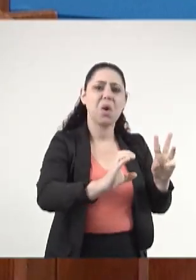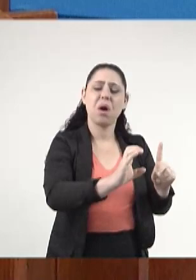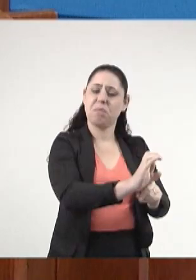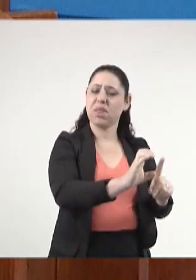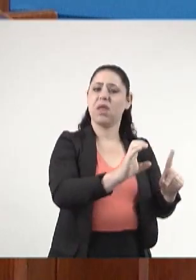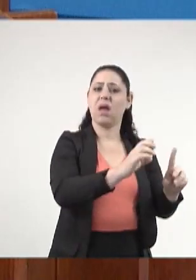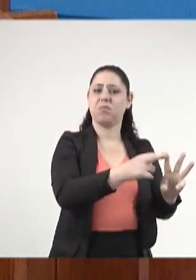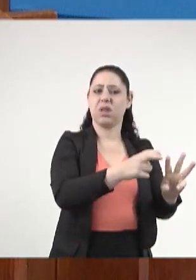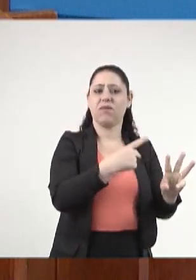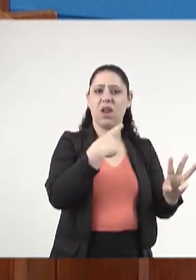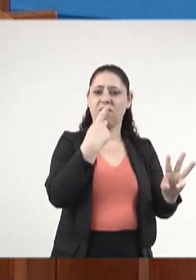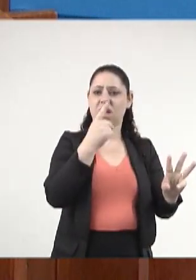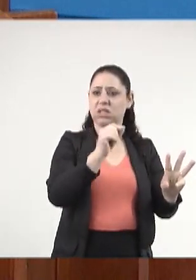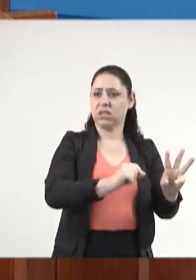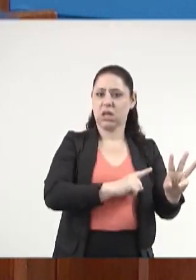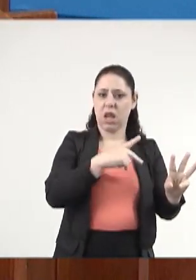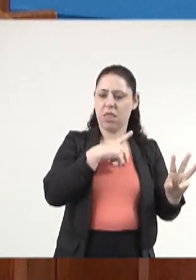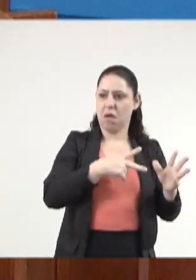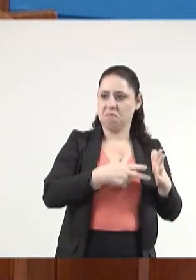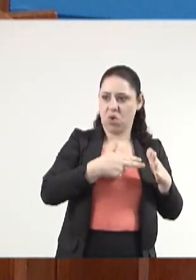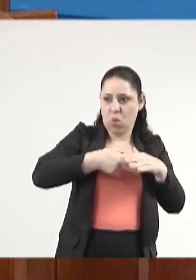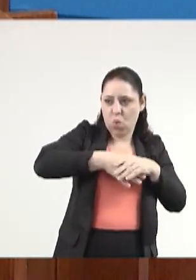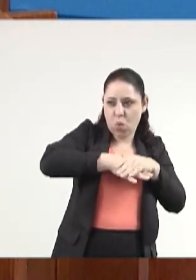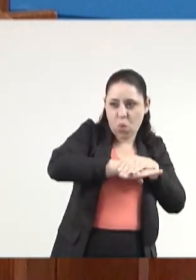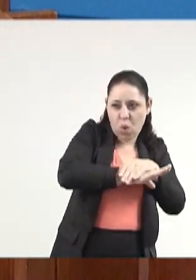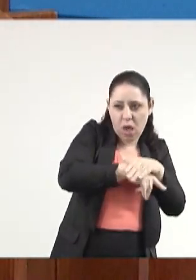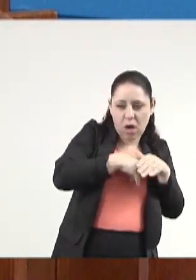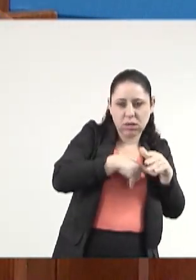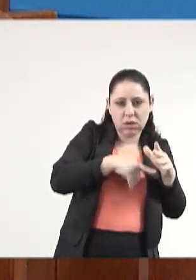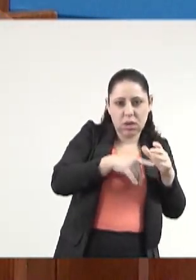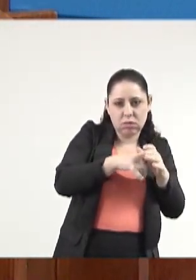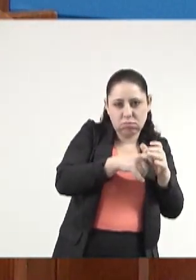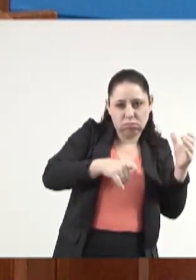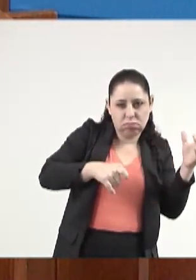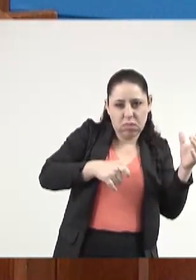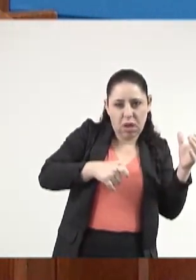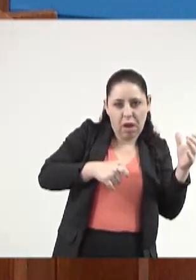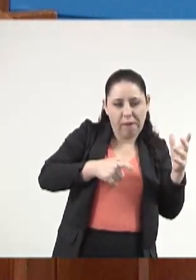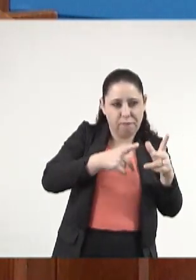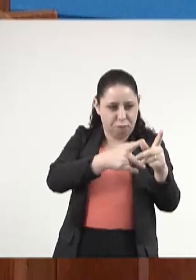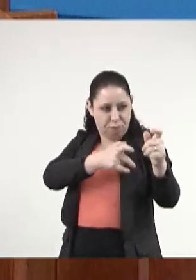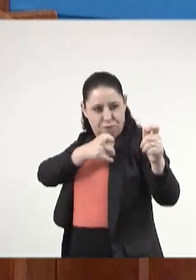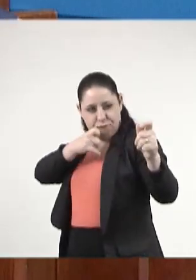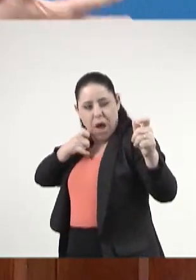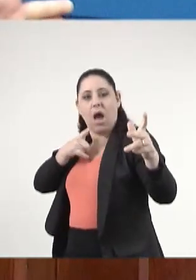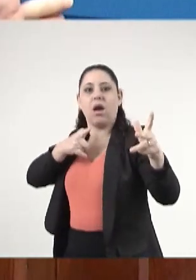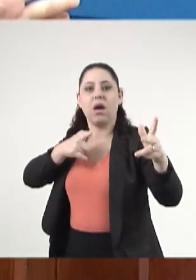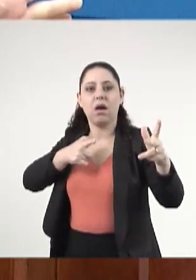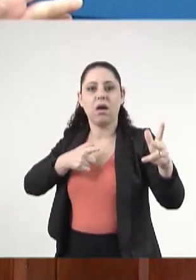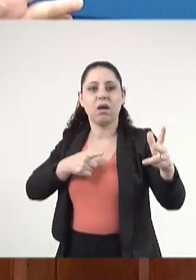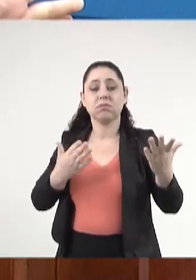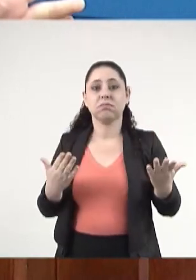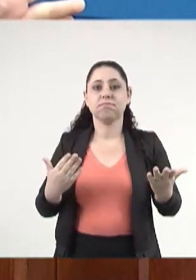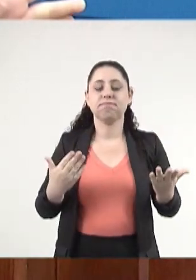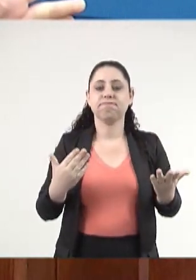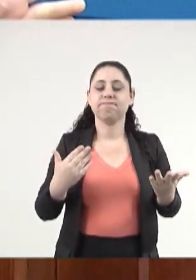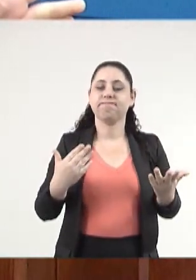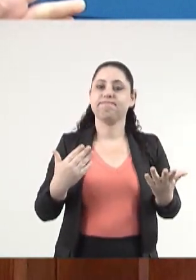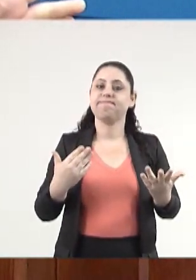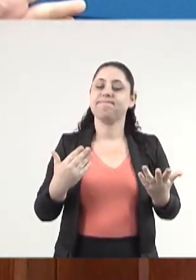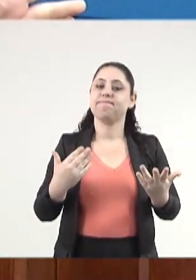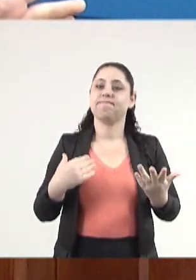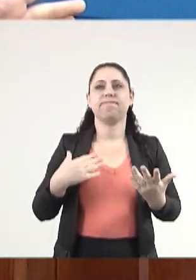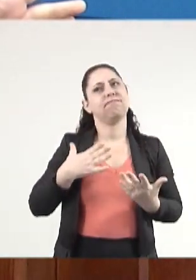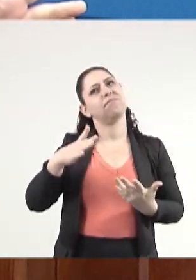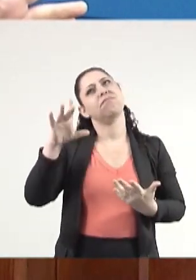indígena, para falar que está armada com cano longo, com flecha, com isso e aquilo.